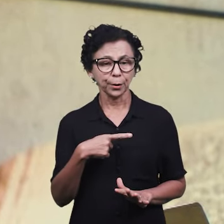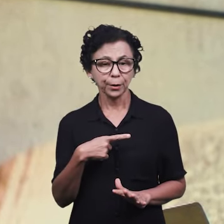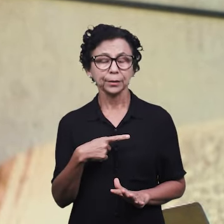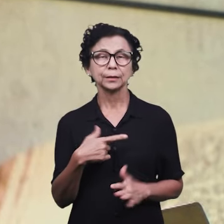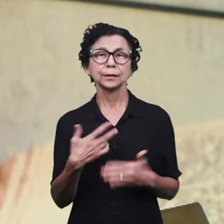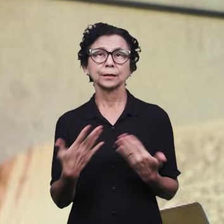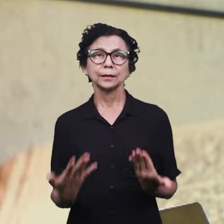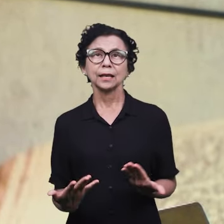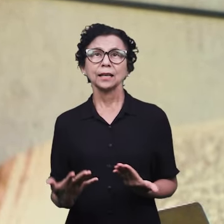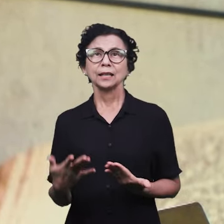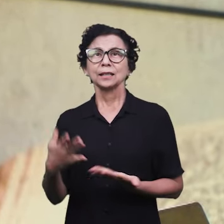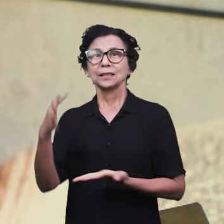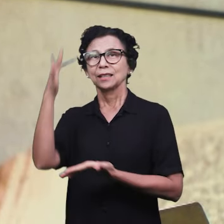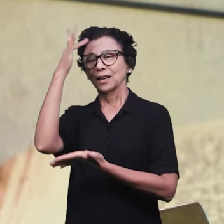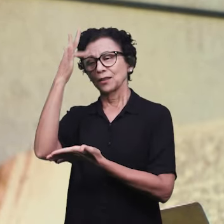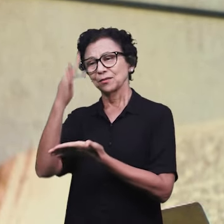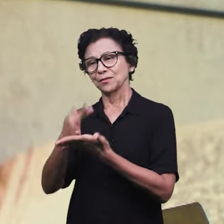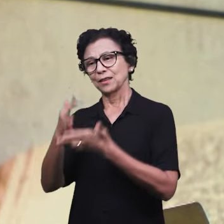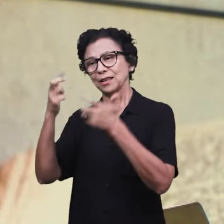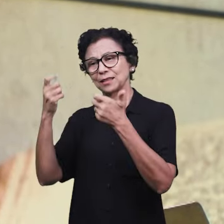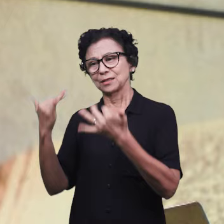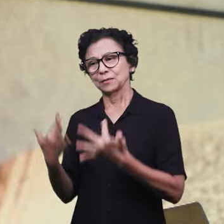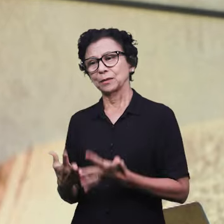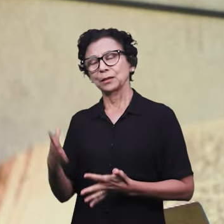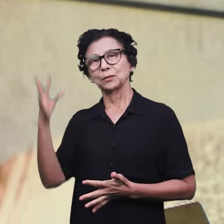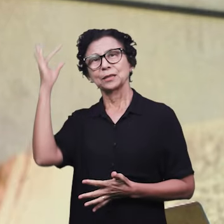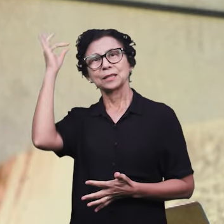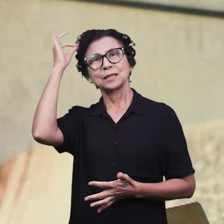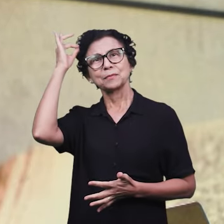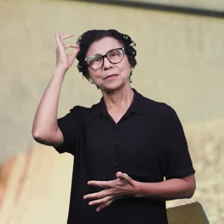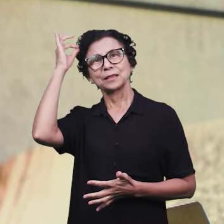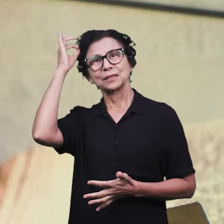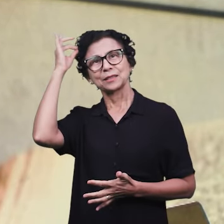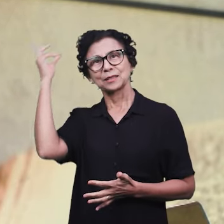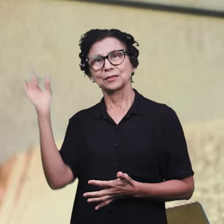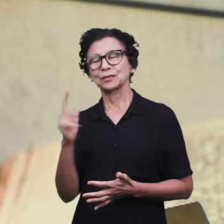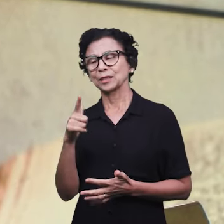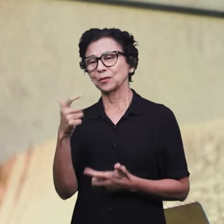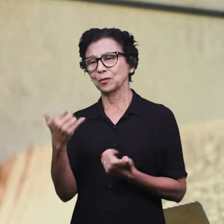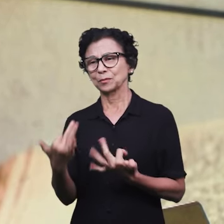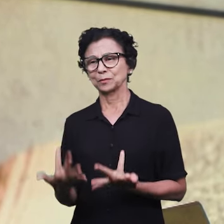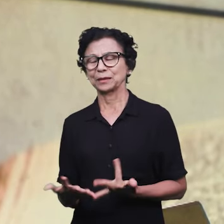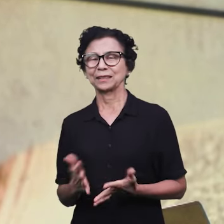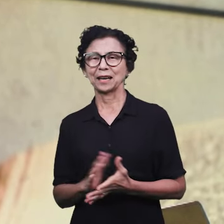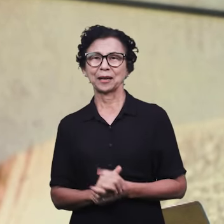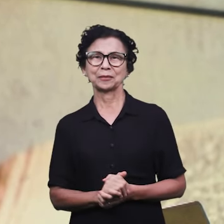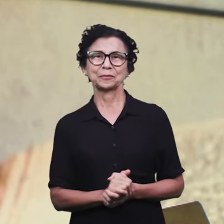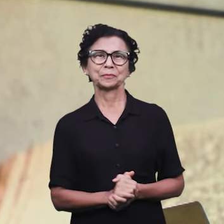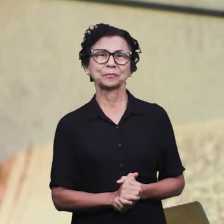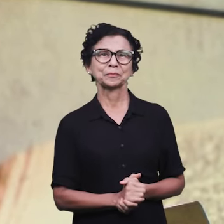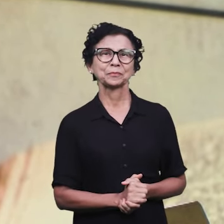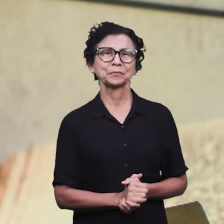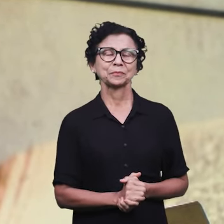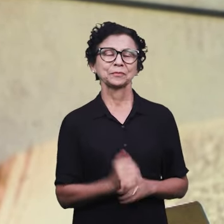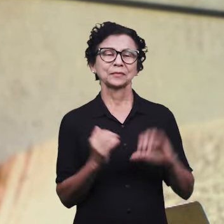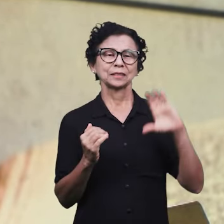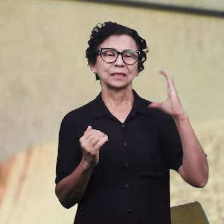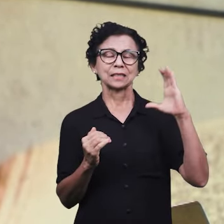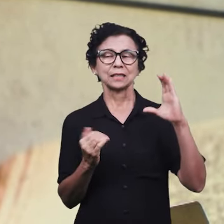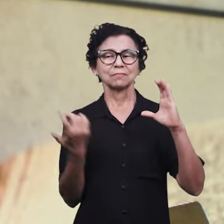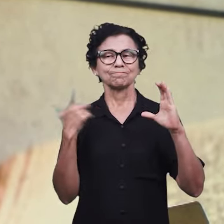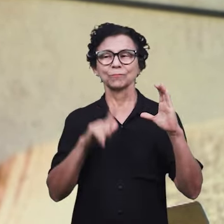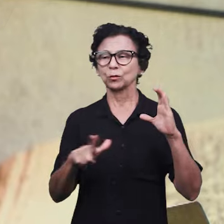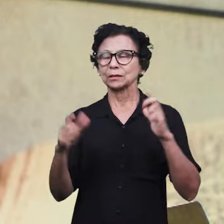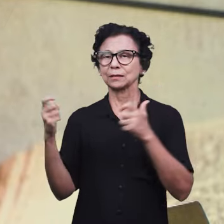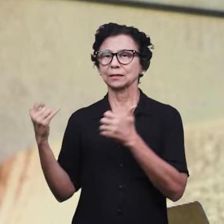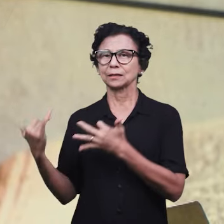A nossa fé explica o espiritual, aquilo que é inexplicável pela ciência. Então, acho que todo mundo, né,